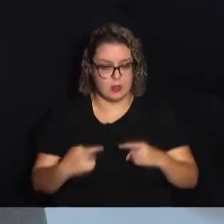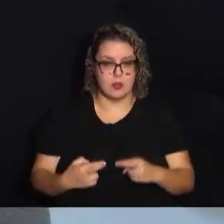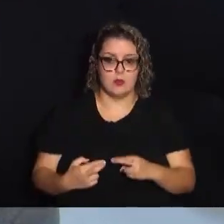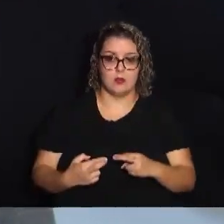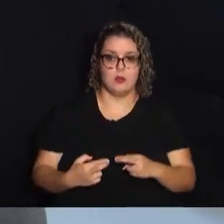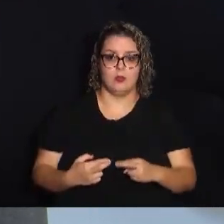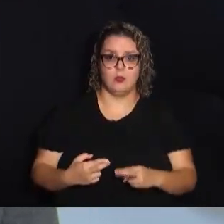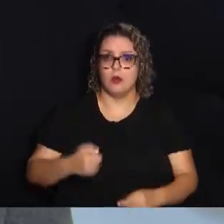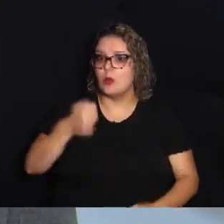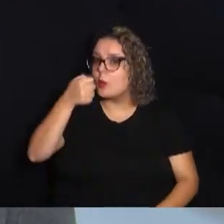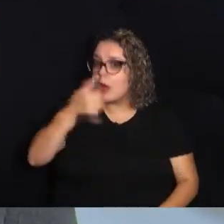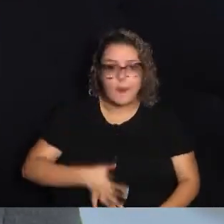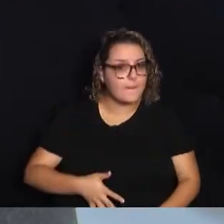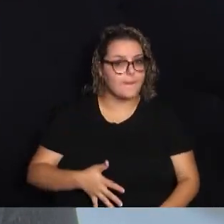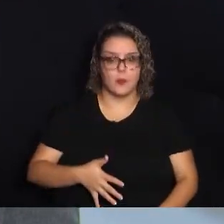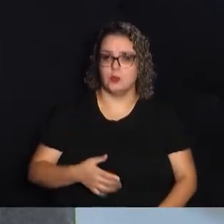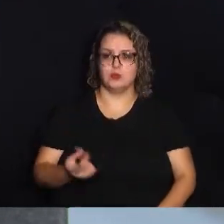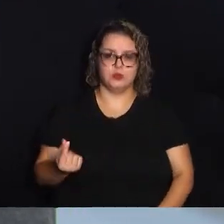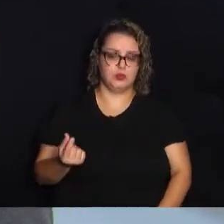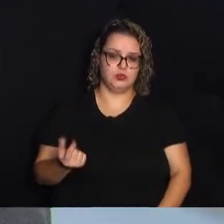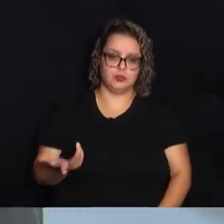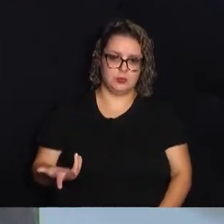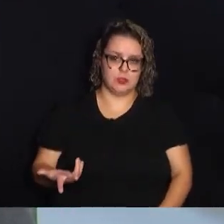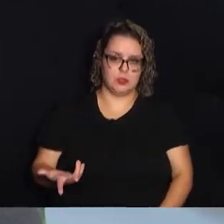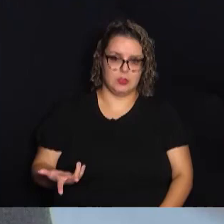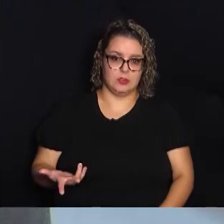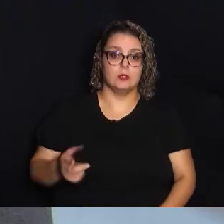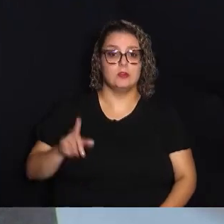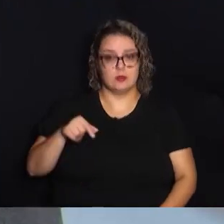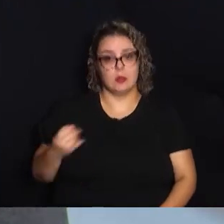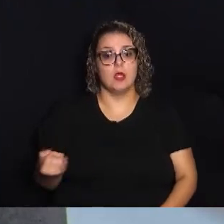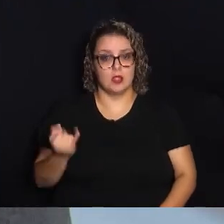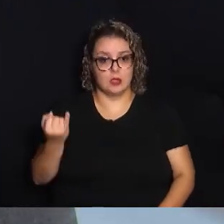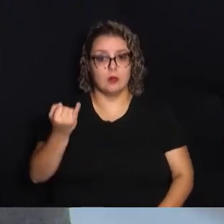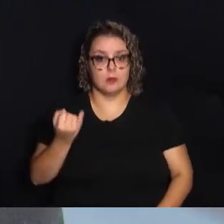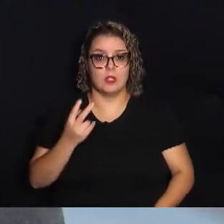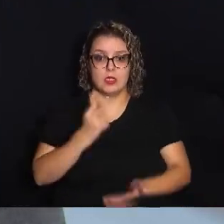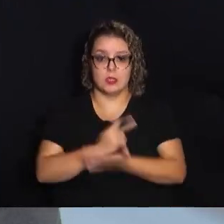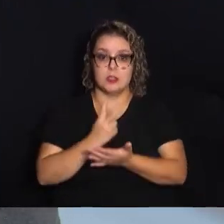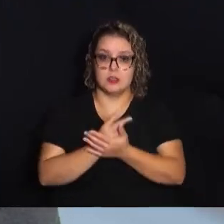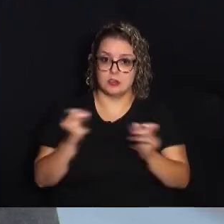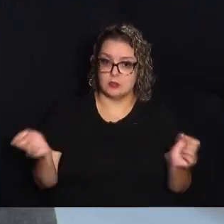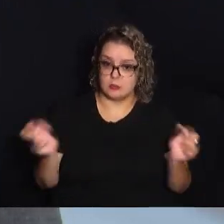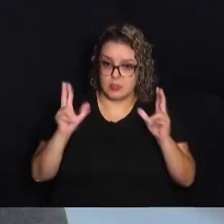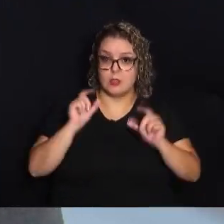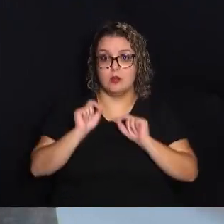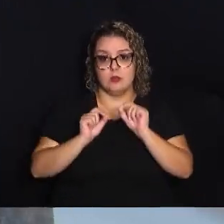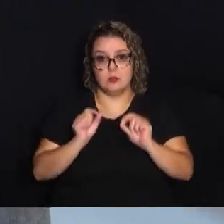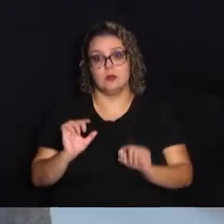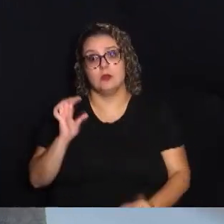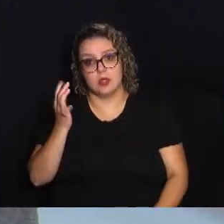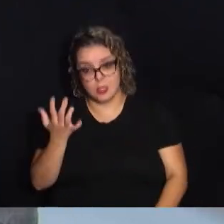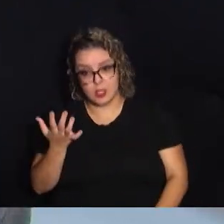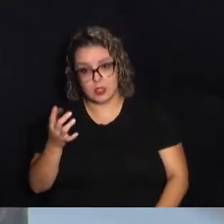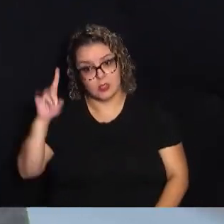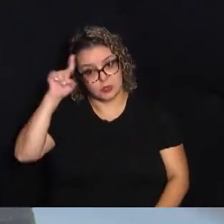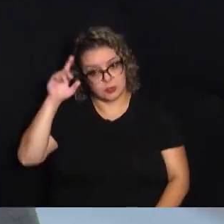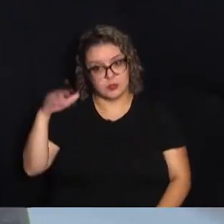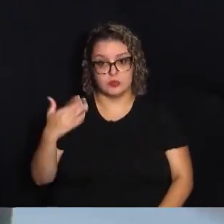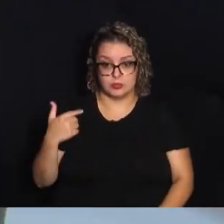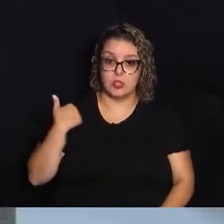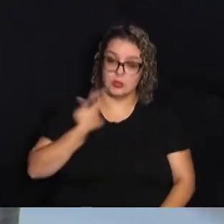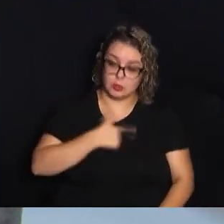pertinente em fiscalizar o abuso de preço que às vezes há então assim é muito importante a gente estar sempre atento com o que